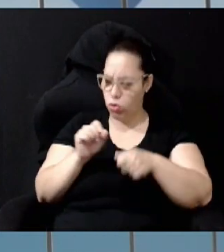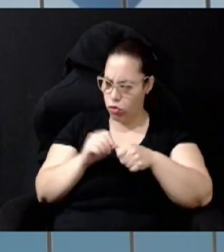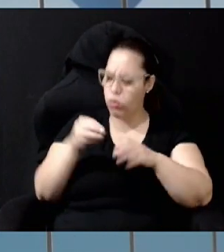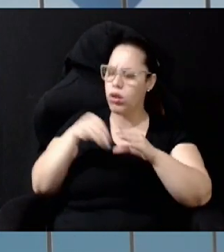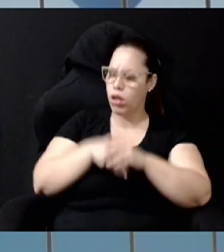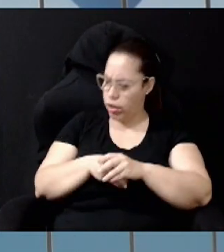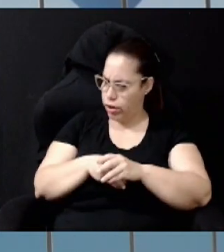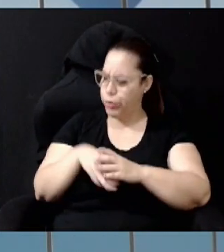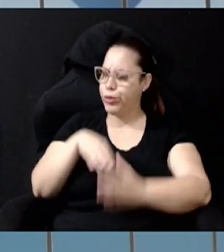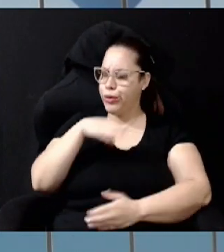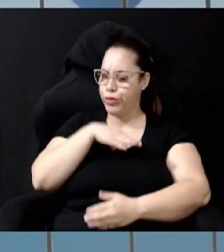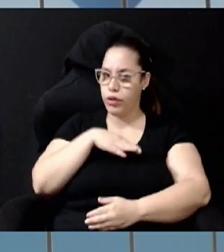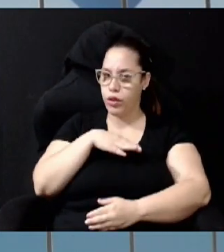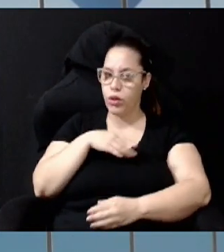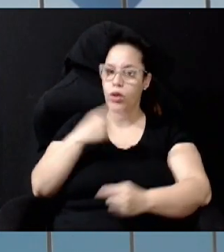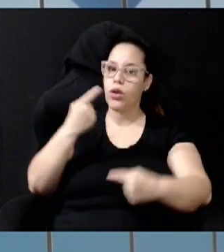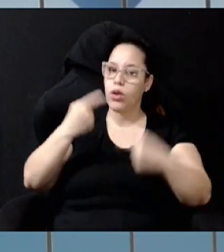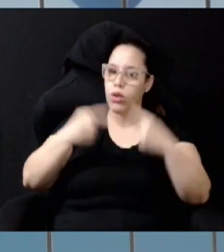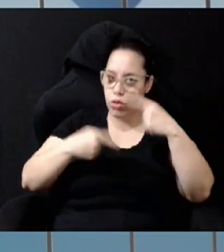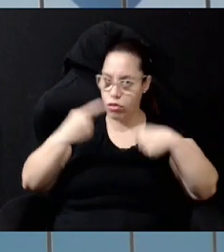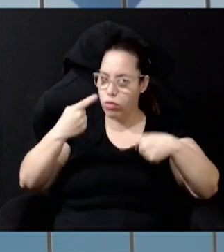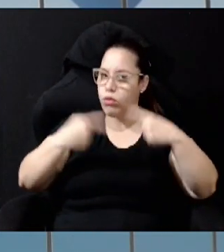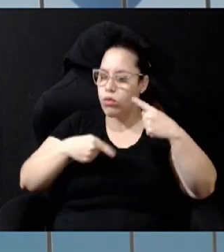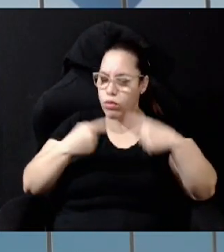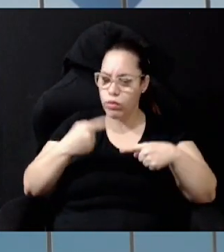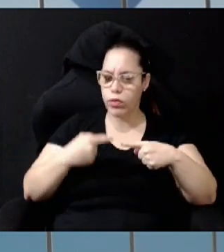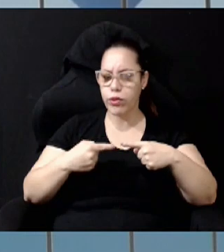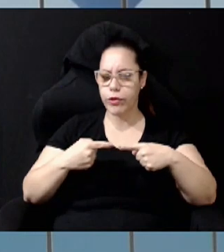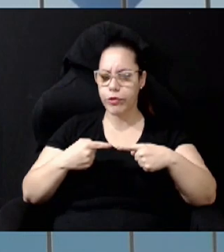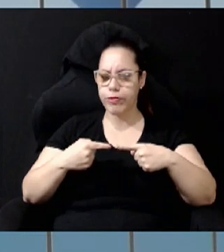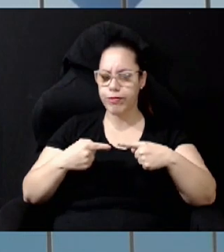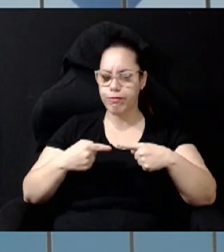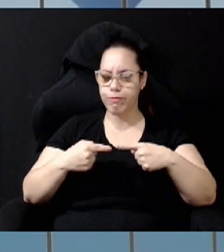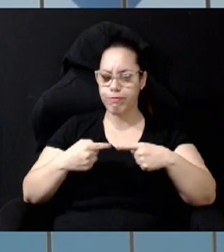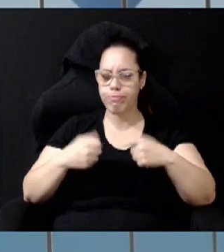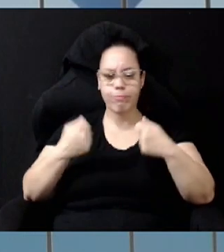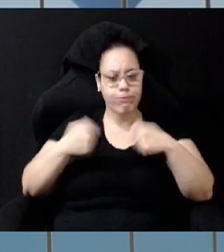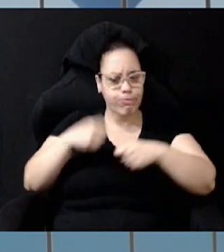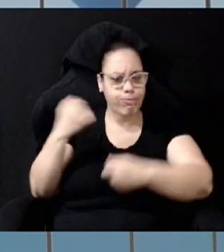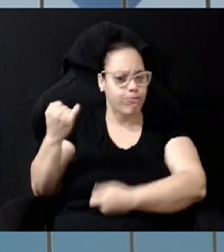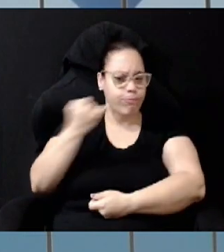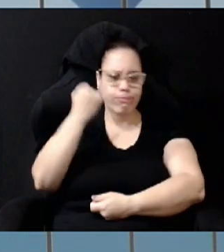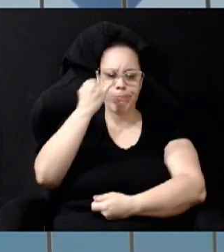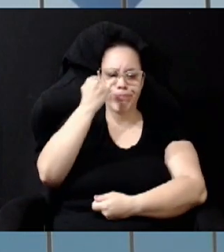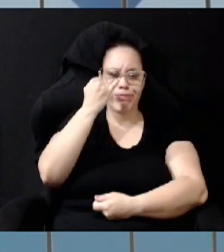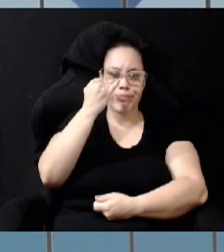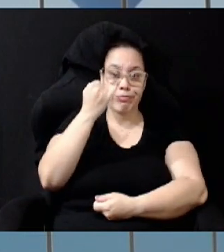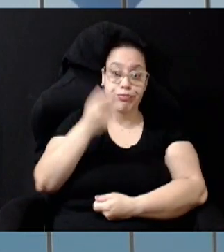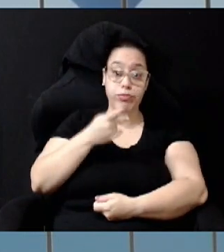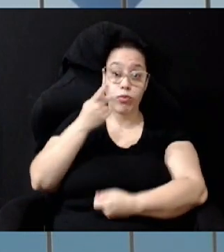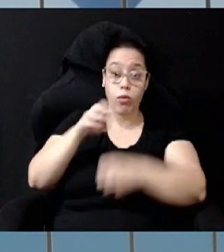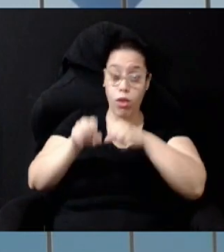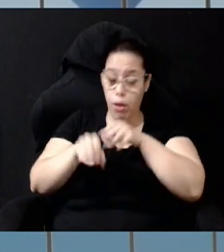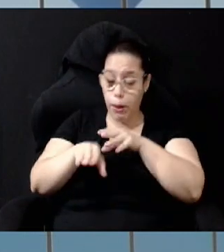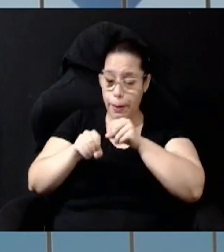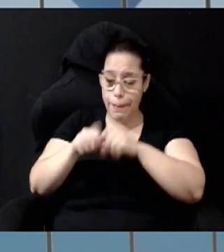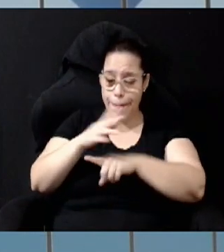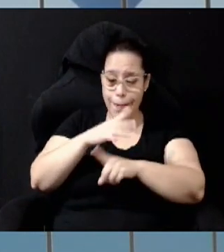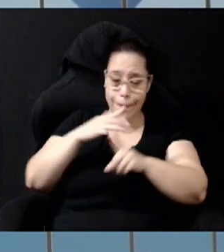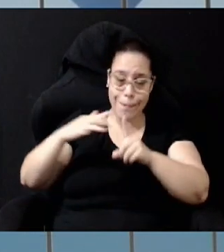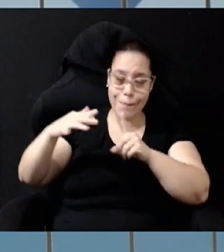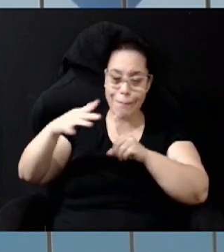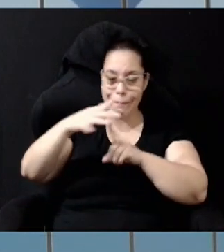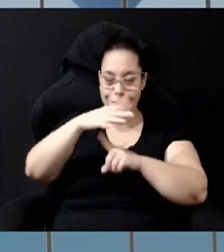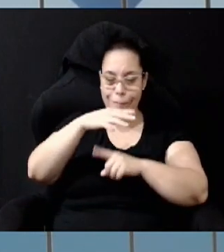essas discussões são discussões que realmente são de extrema importância, né? A gente estava falando da questão da educação ambiental. Uma das formas da gente